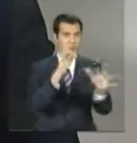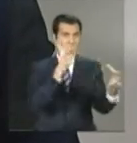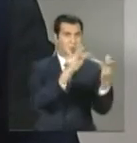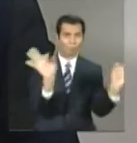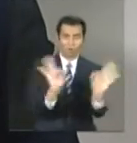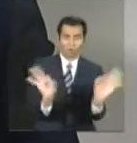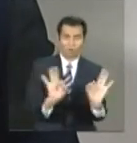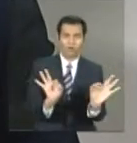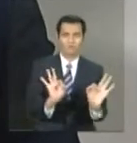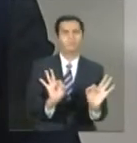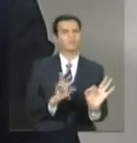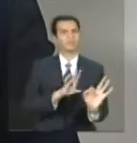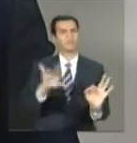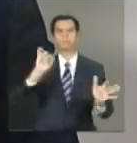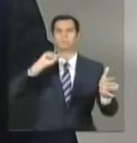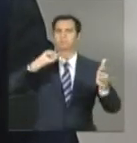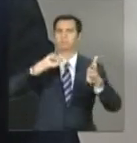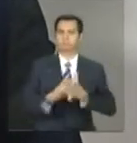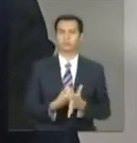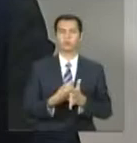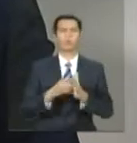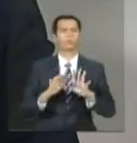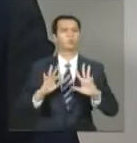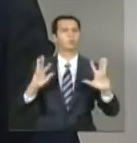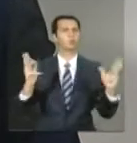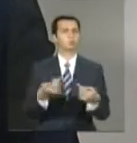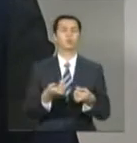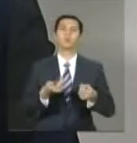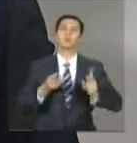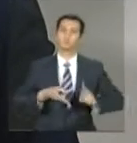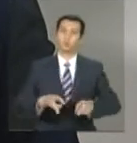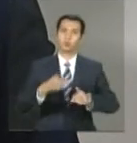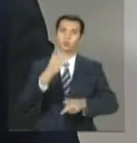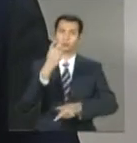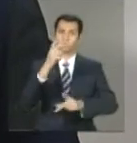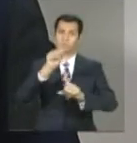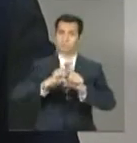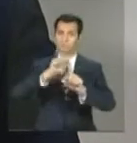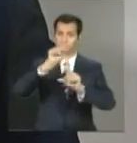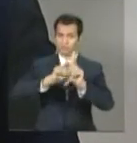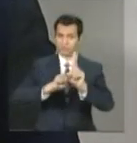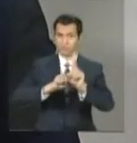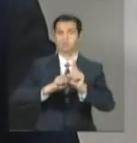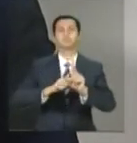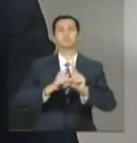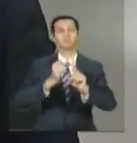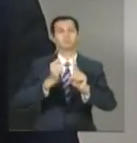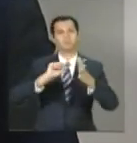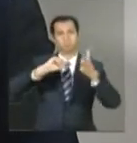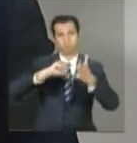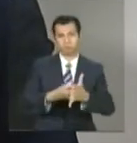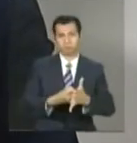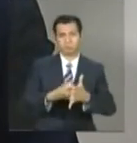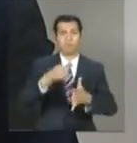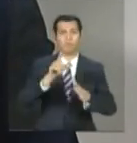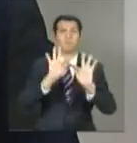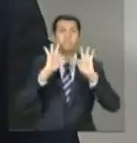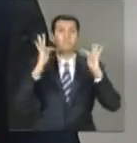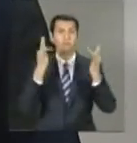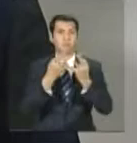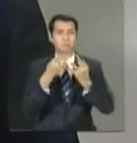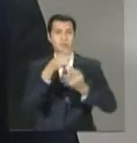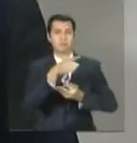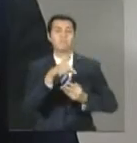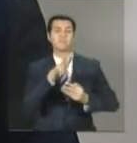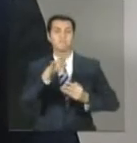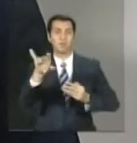automaticamente bloqueadas, permanecerão bloqueadas por 2 meses, e nesse período a família receberá uma mensagem